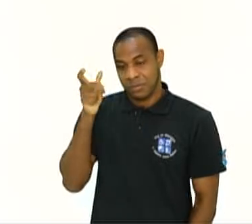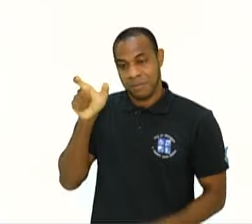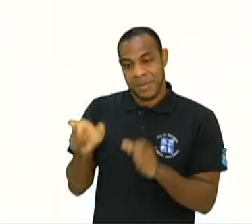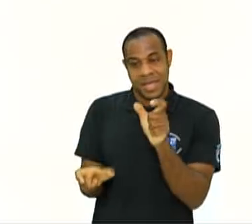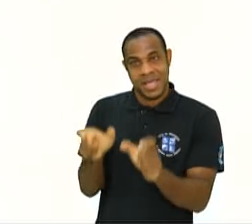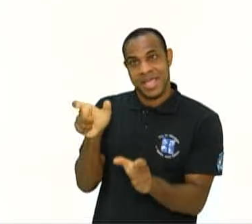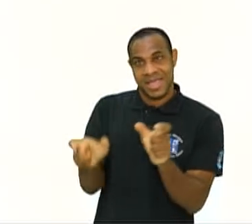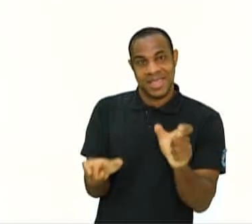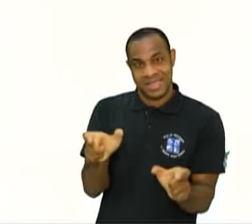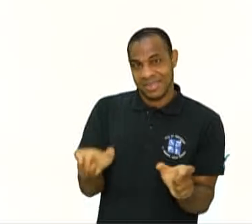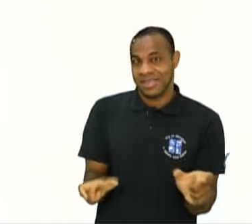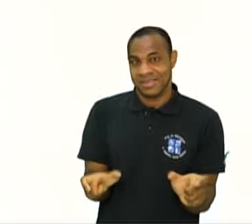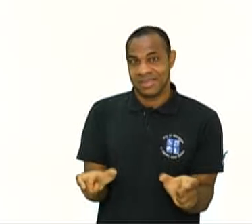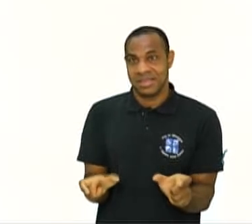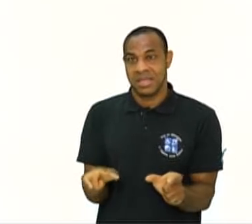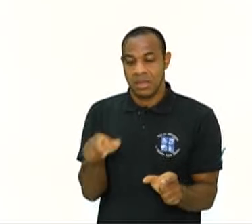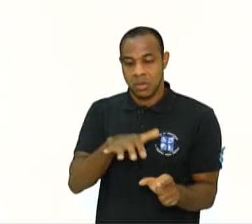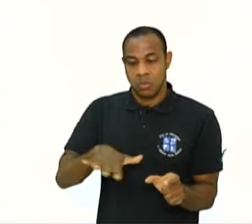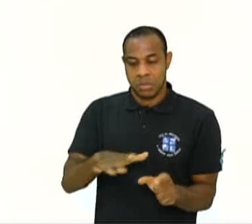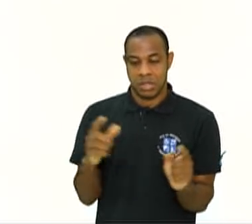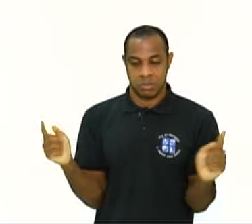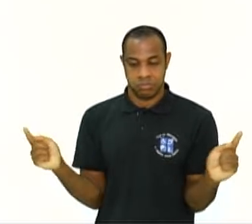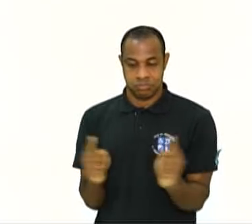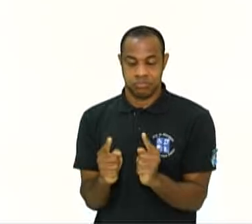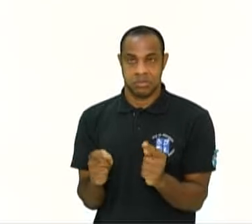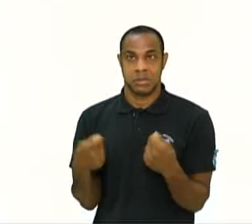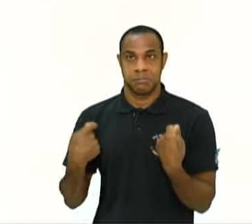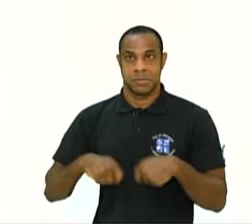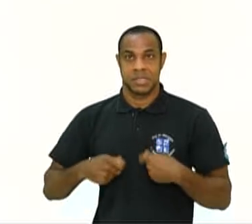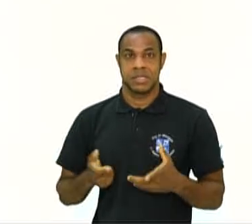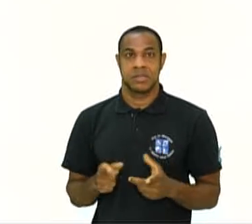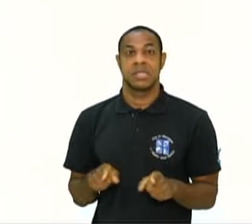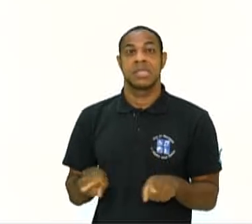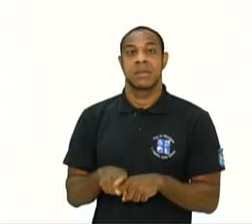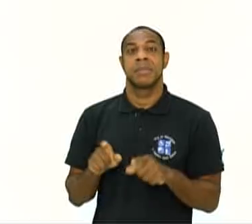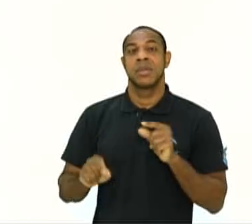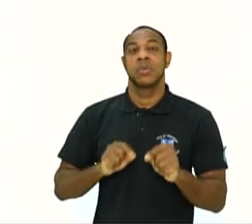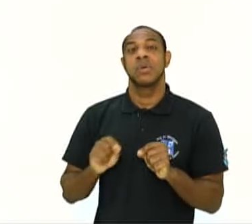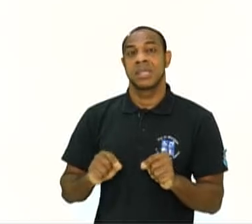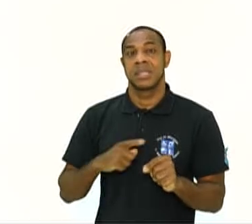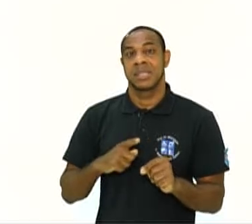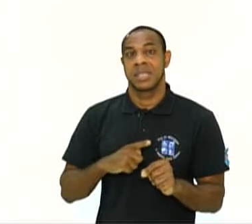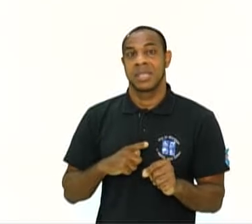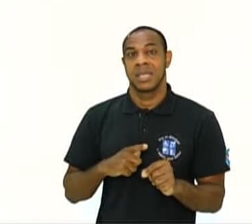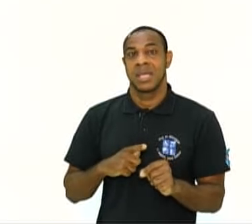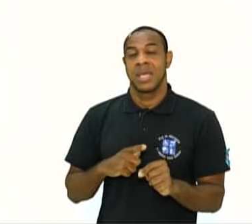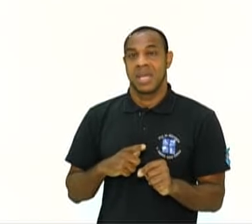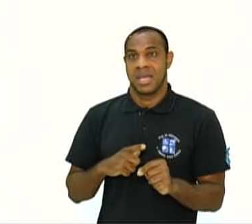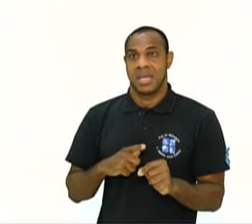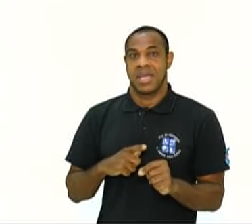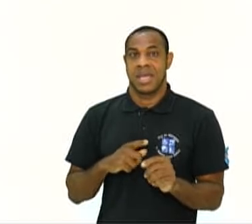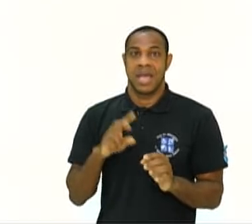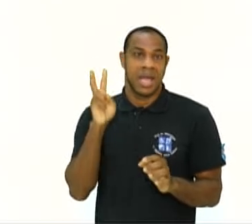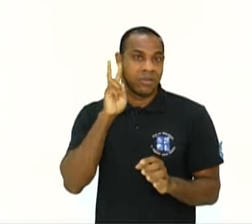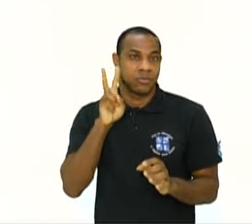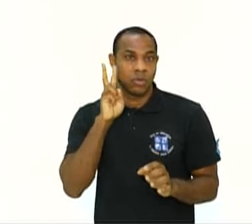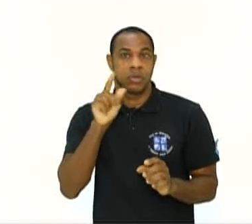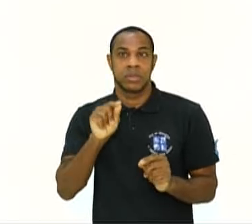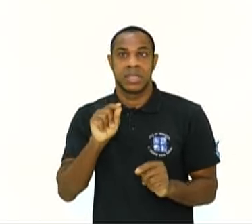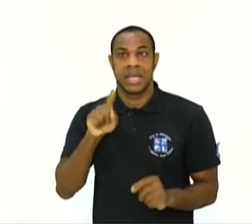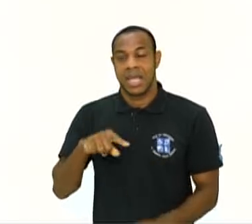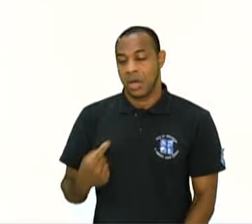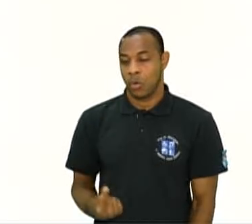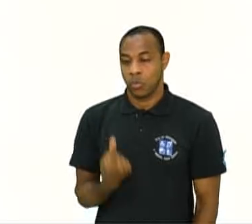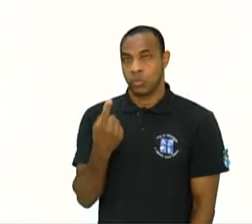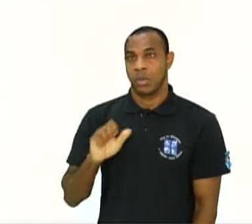tempo e o espaço são reduzidos ao essencial e, além disso, o enredo é marcado pela existência de um único